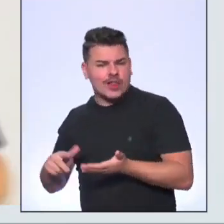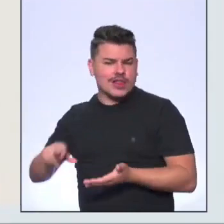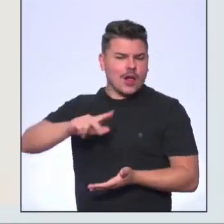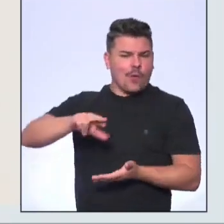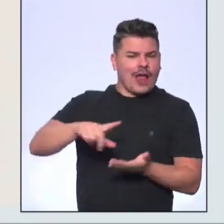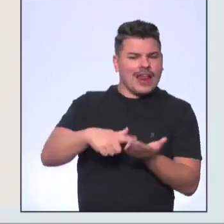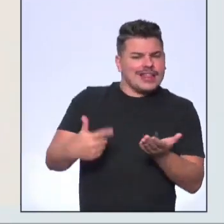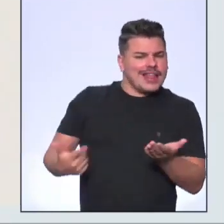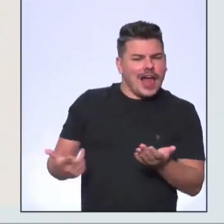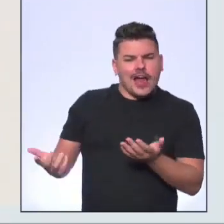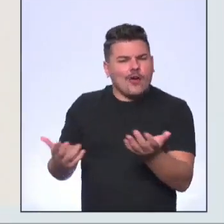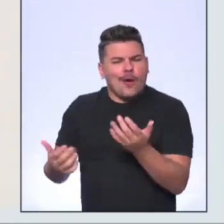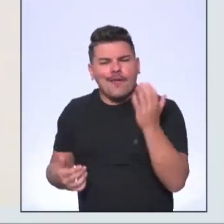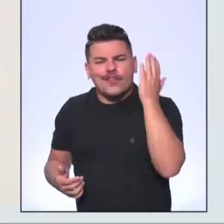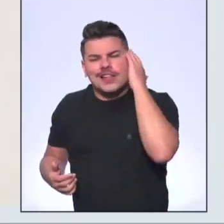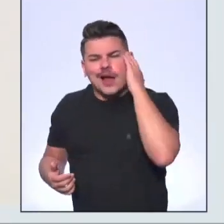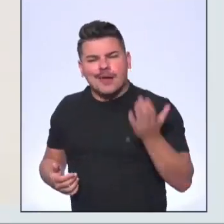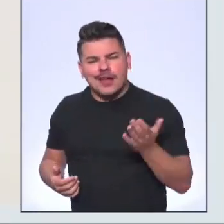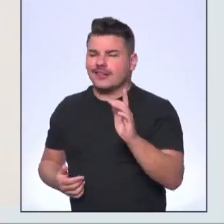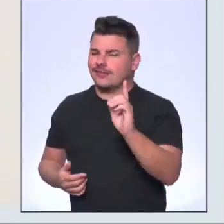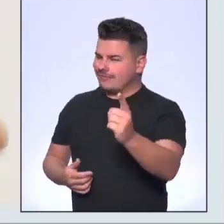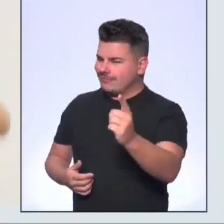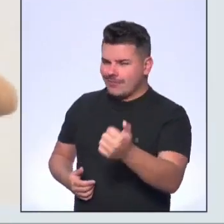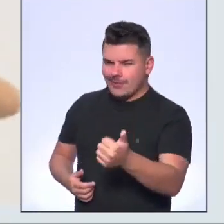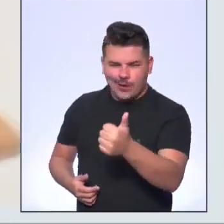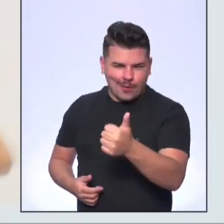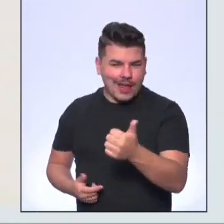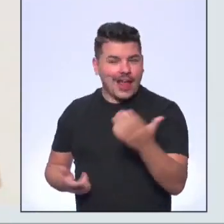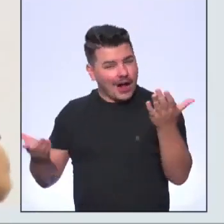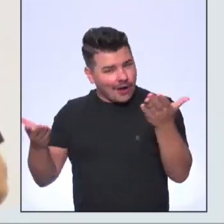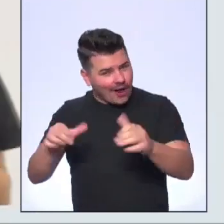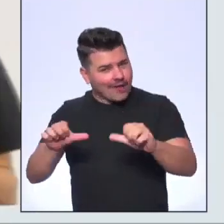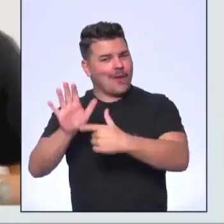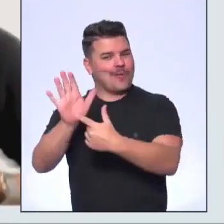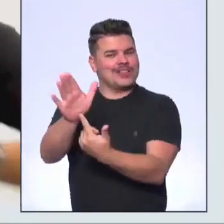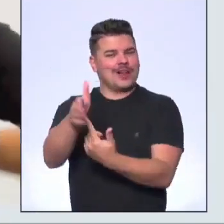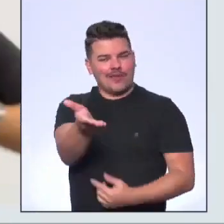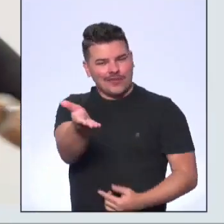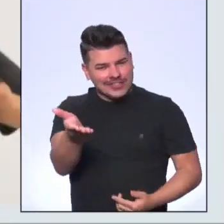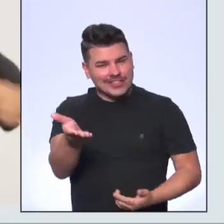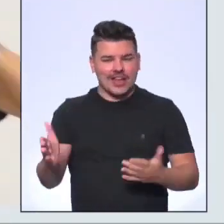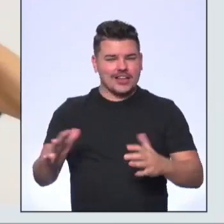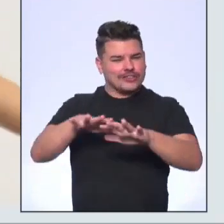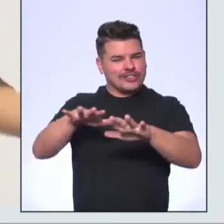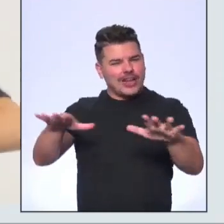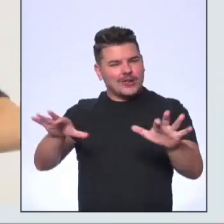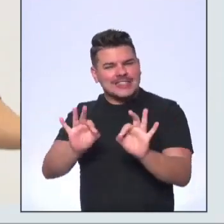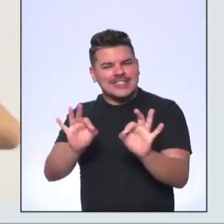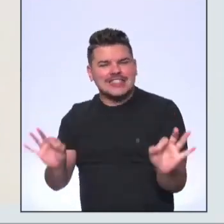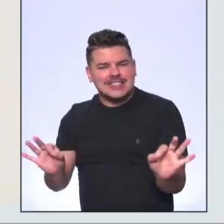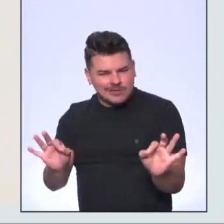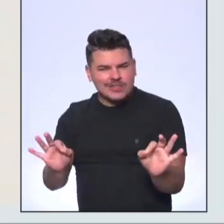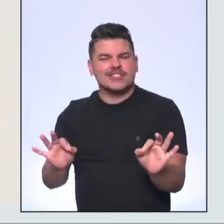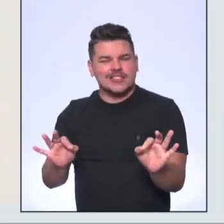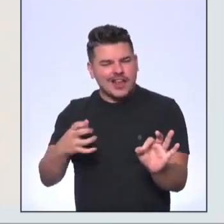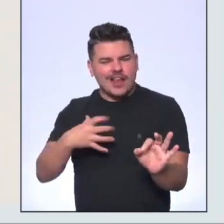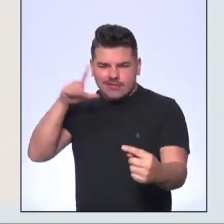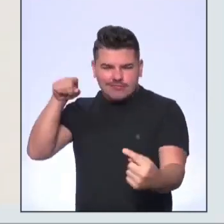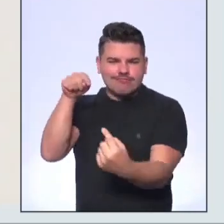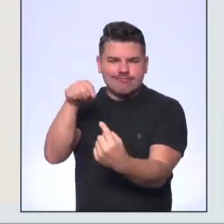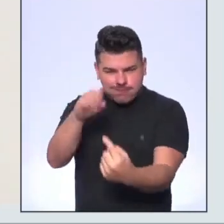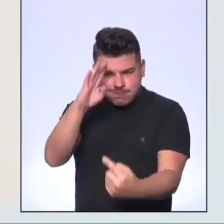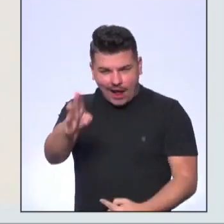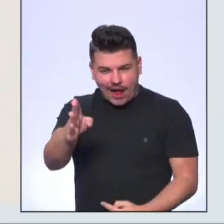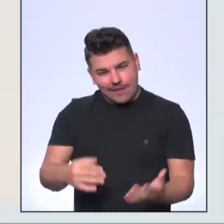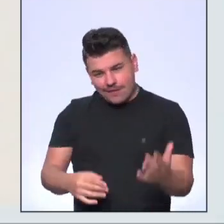não é literário? Muito bem, é isso que nós vamos mostrar agora para você, de uma maneira bem simples e objetiva.